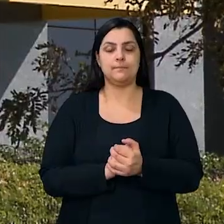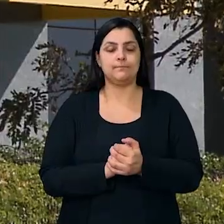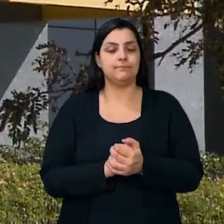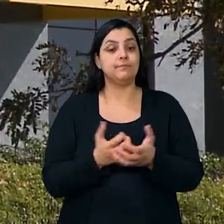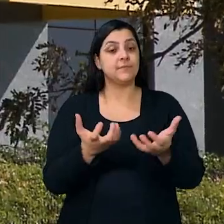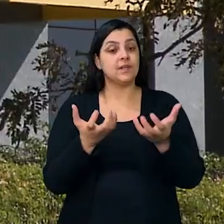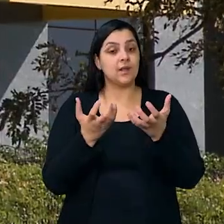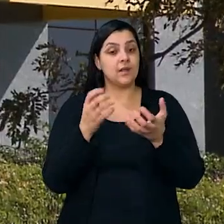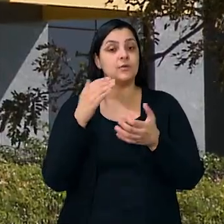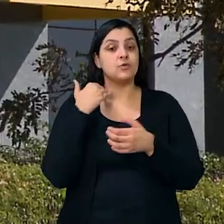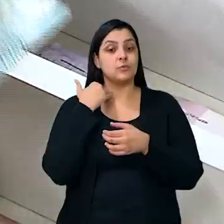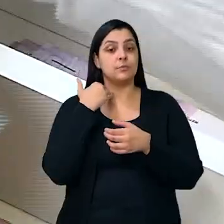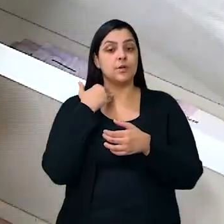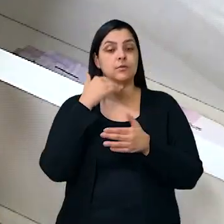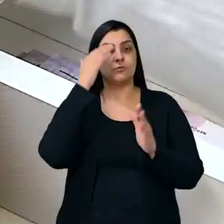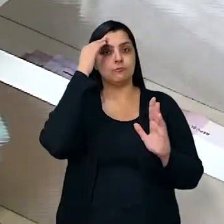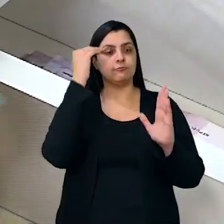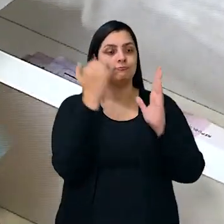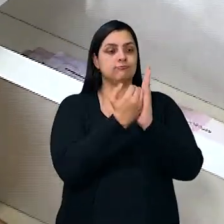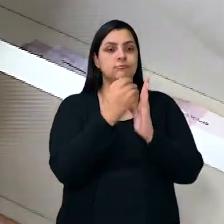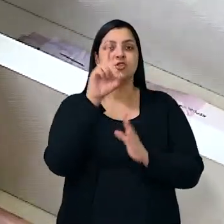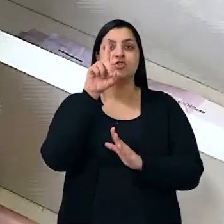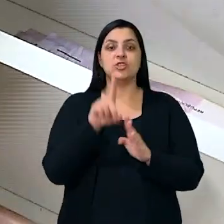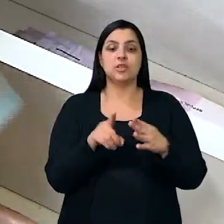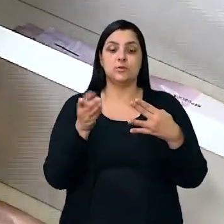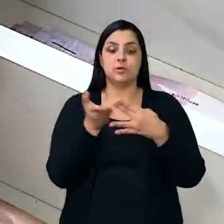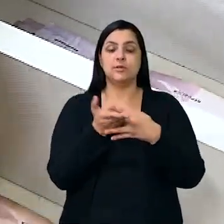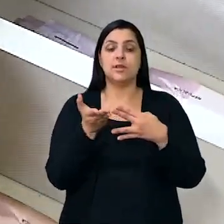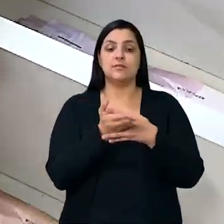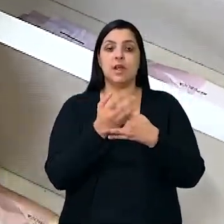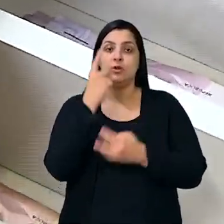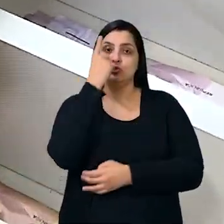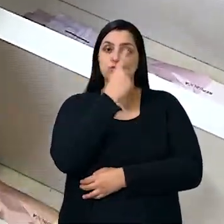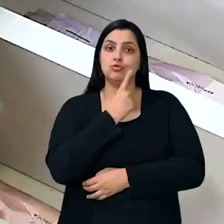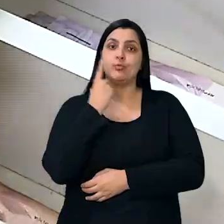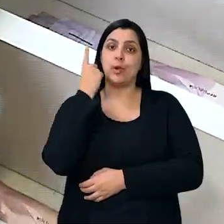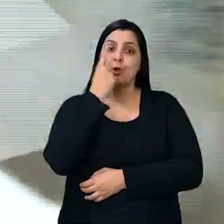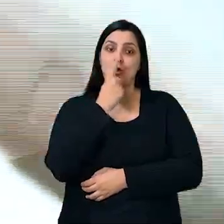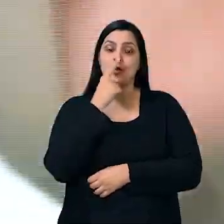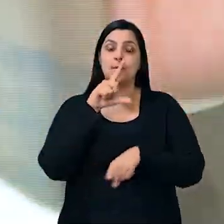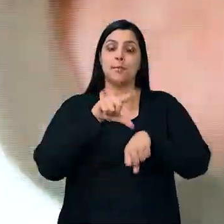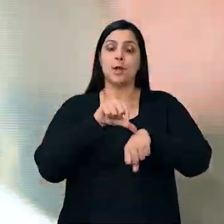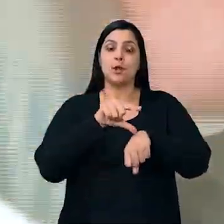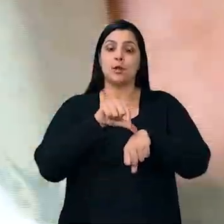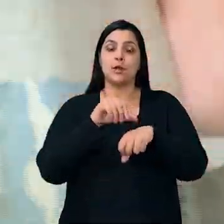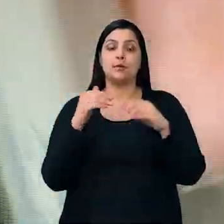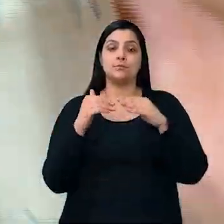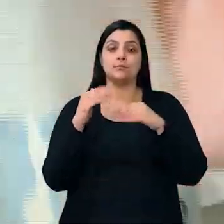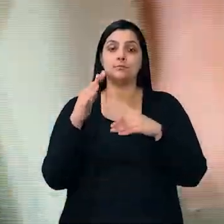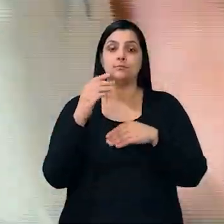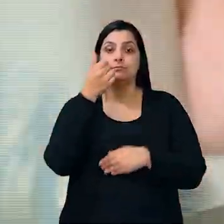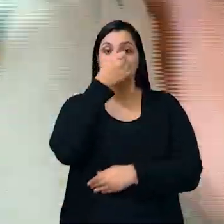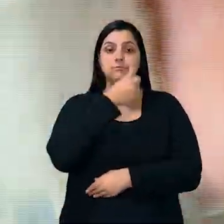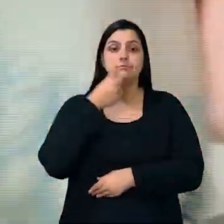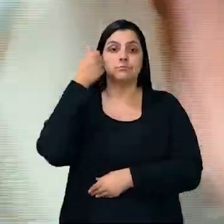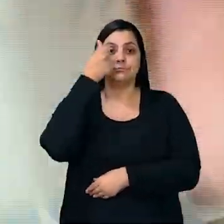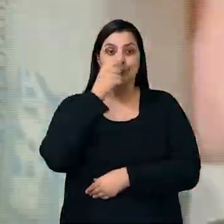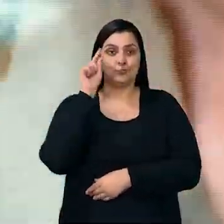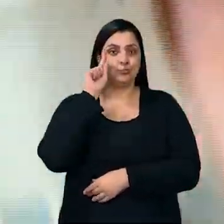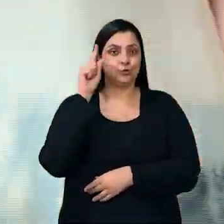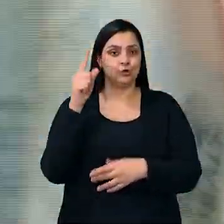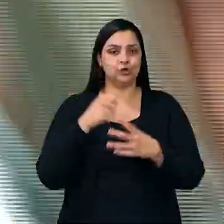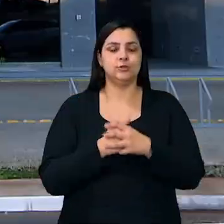que a instituição financeira cumprisse o direito ao intervalo mínimo de 1 hora para jornadas superiores a 6